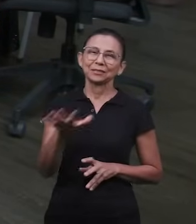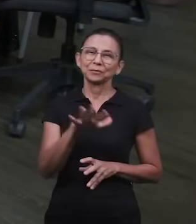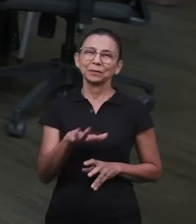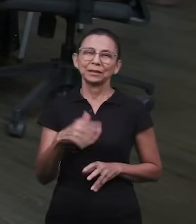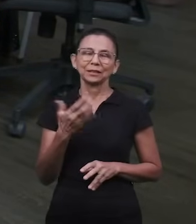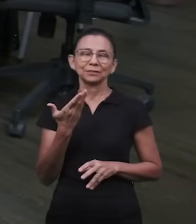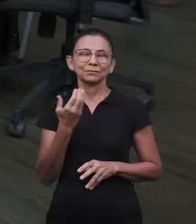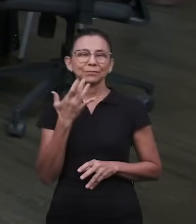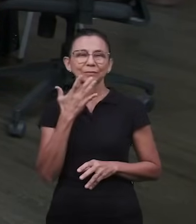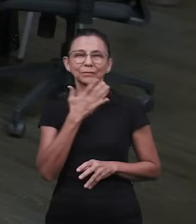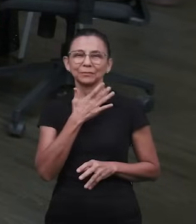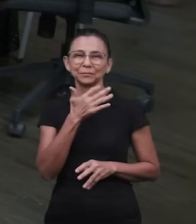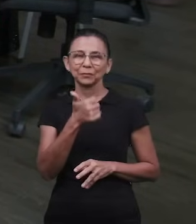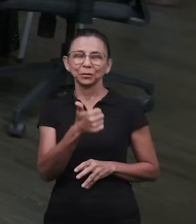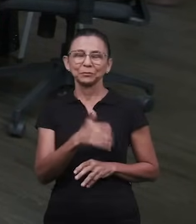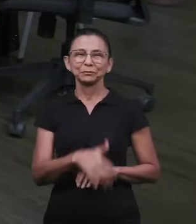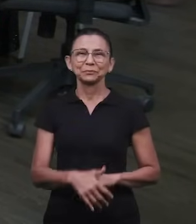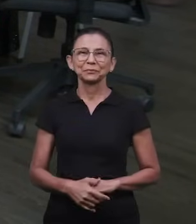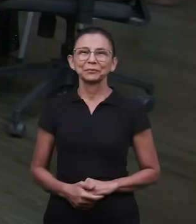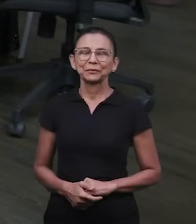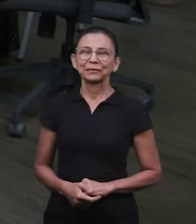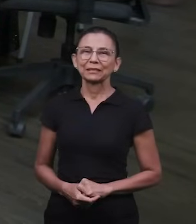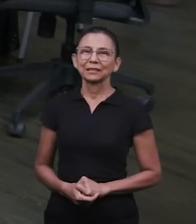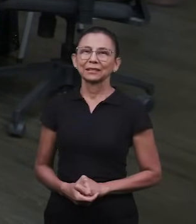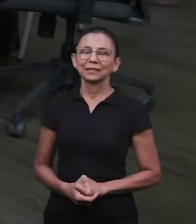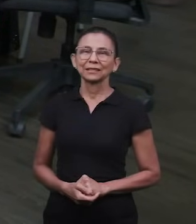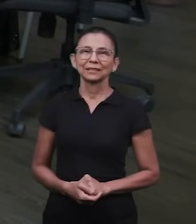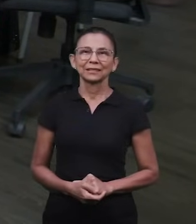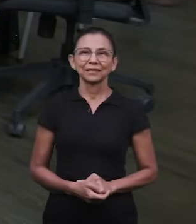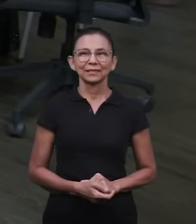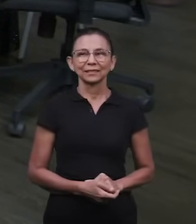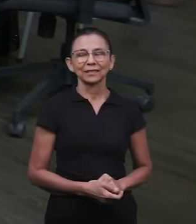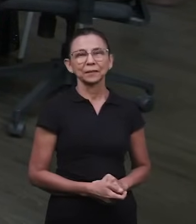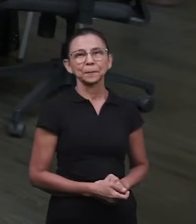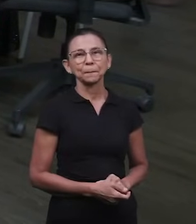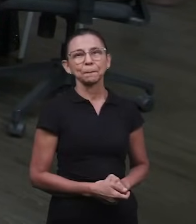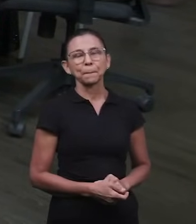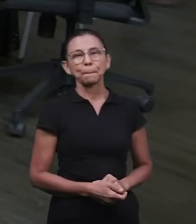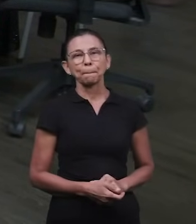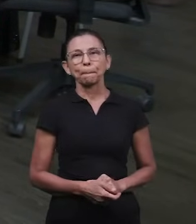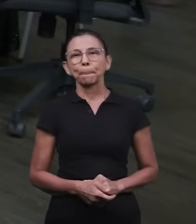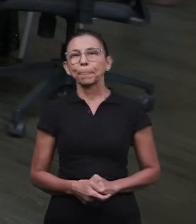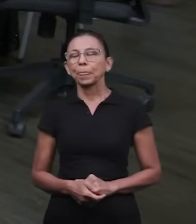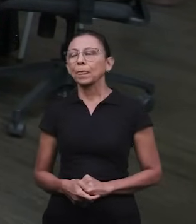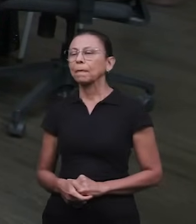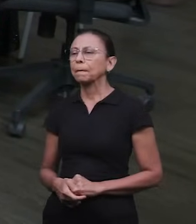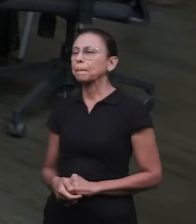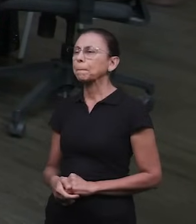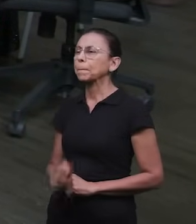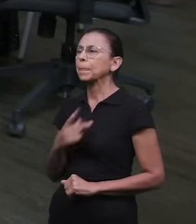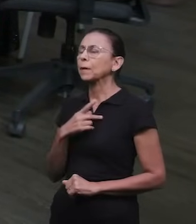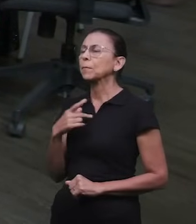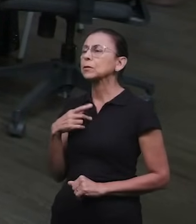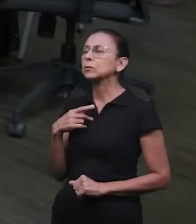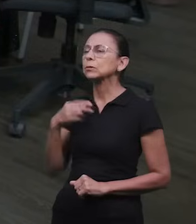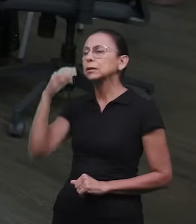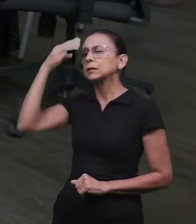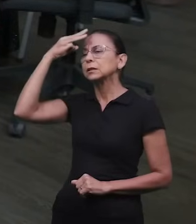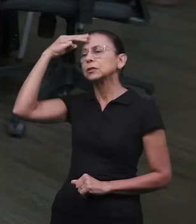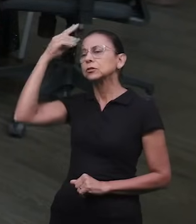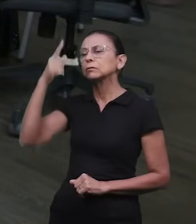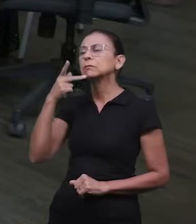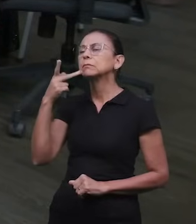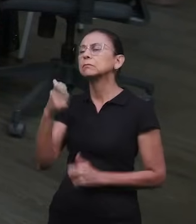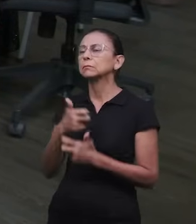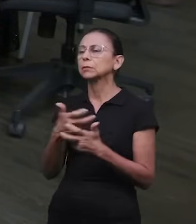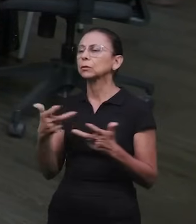tenha esse diferencial. E dá aqui ao pastor Alexandre, né, palavra. Você quer fazer uma consideração nesse